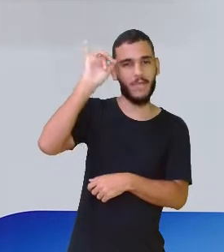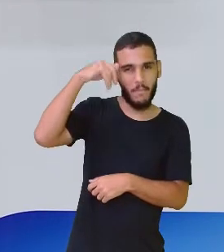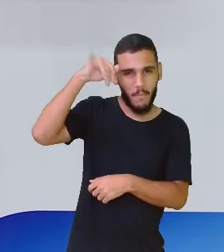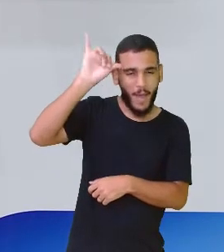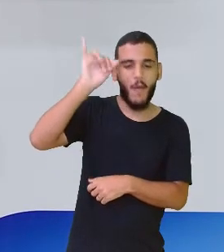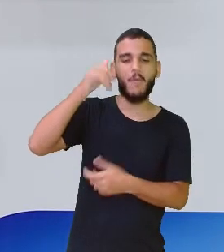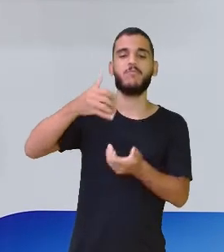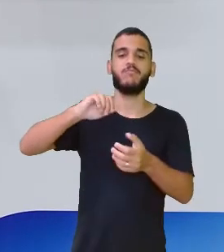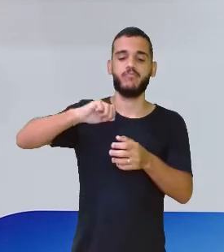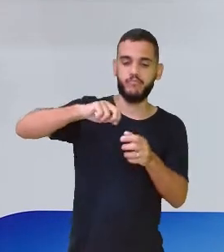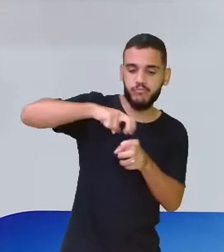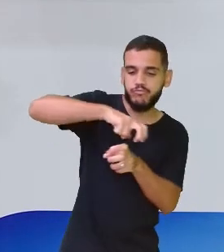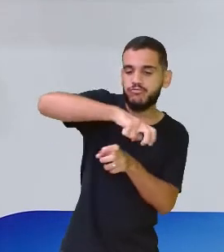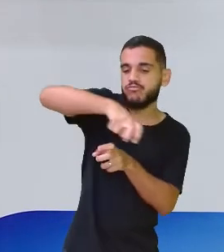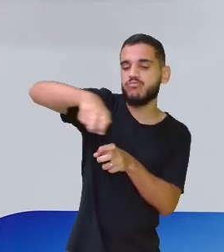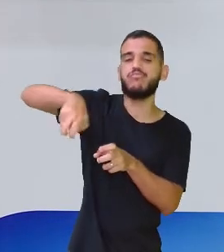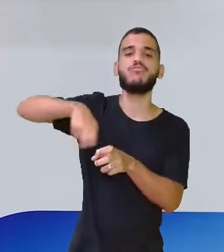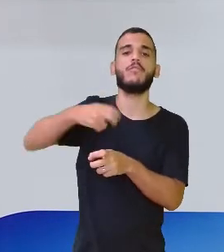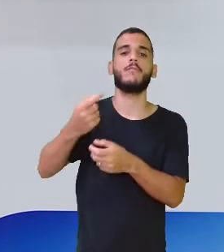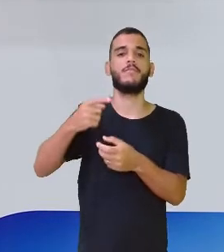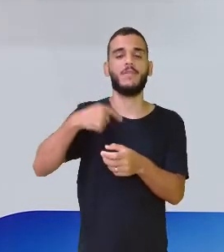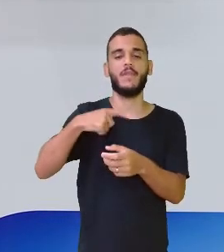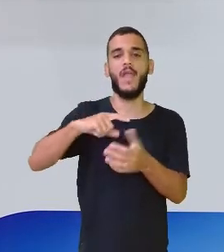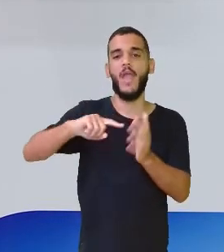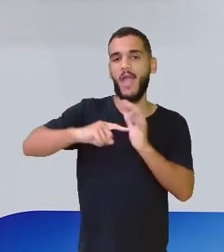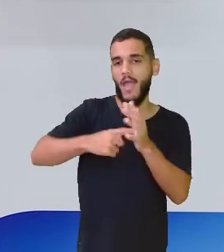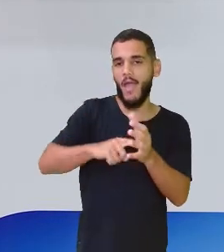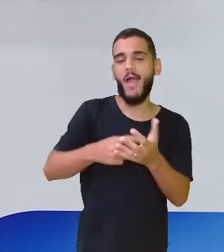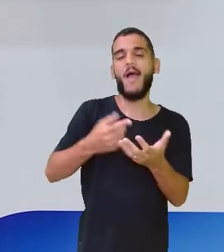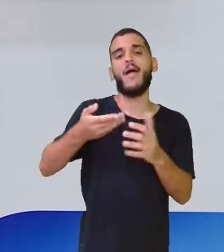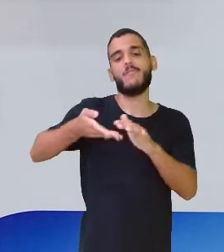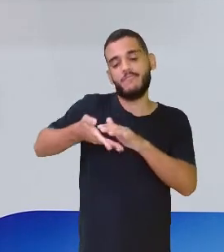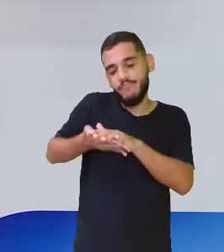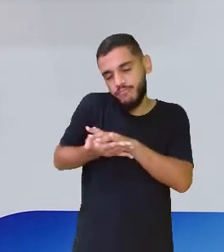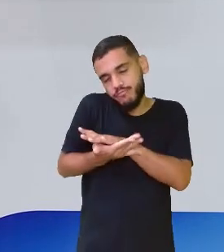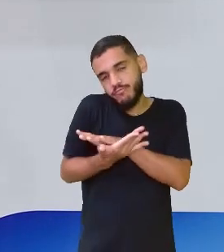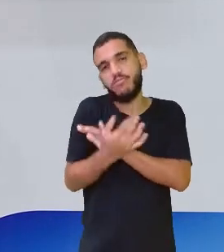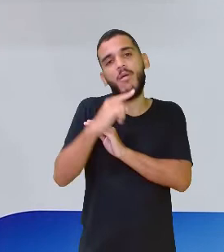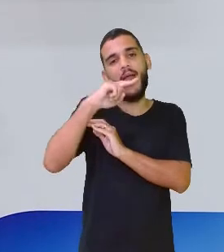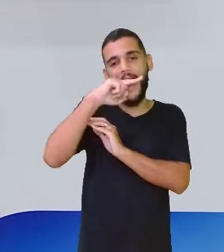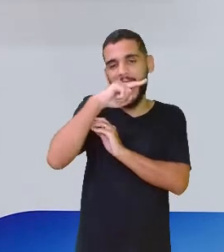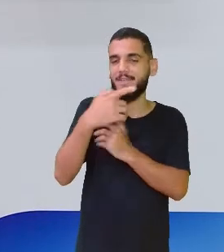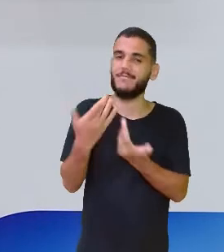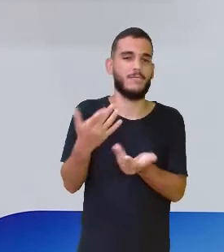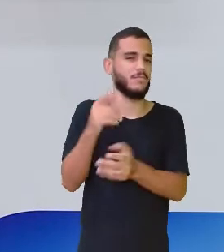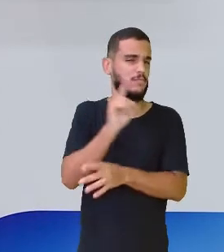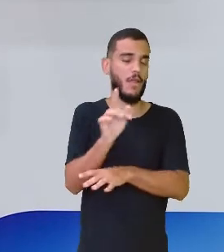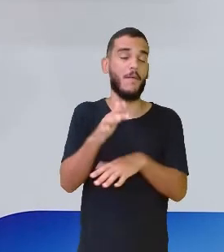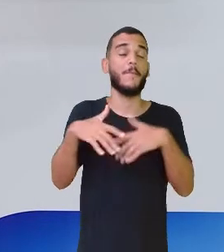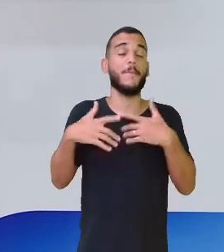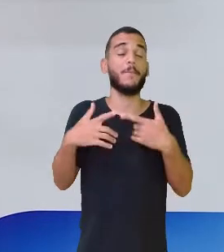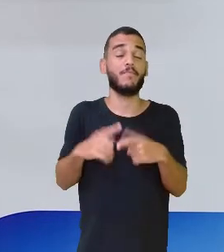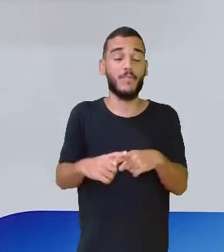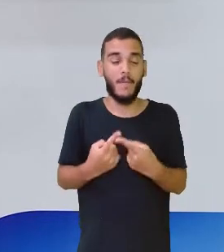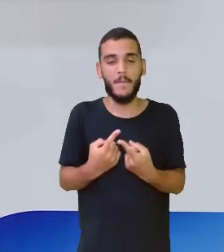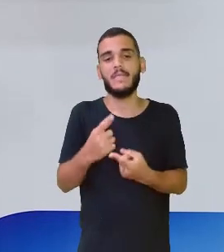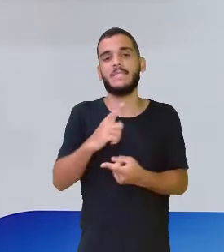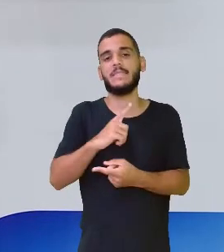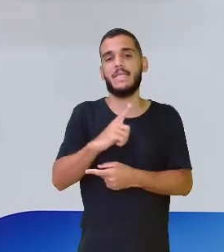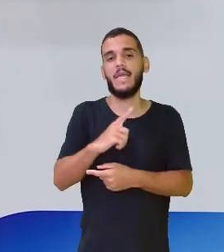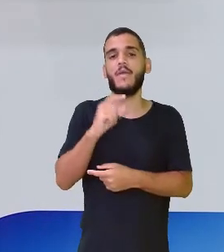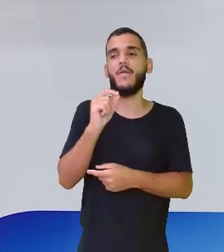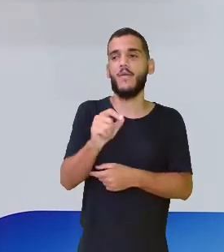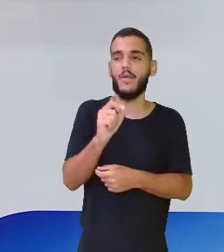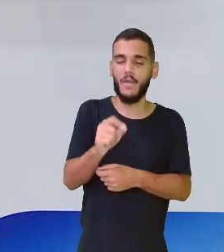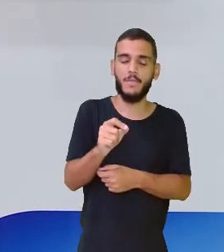venha moer a cana. Quando a gente tem aí esse engenho, né, de tração humana ou animal, a gente chama de engenho